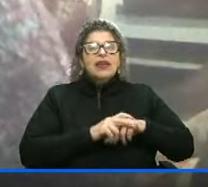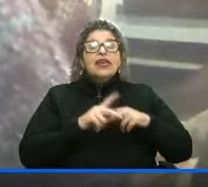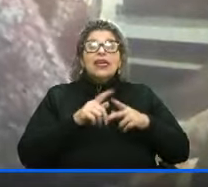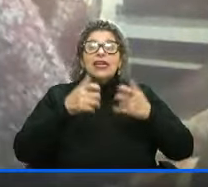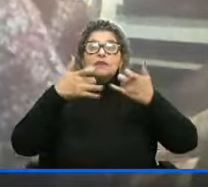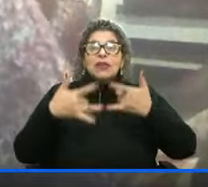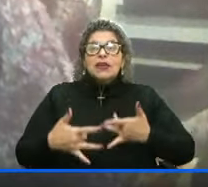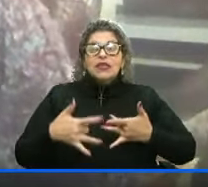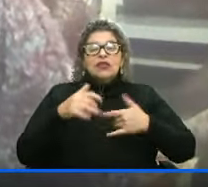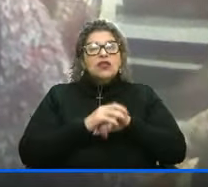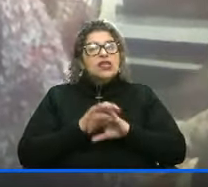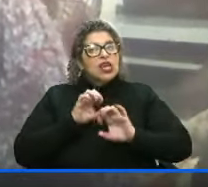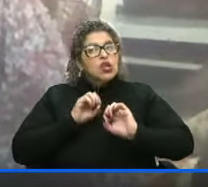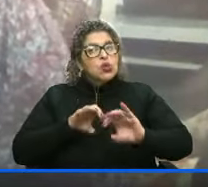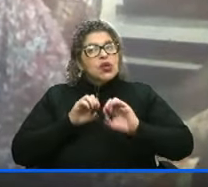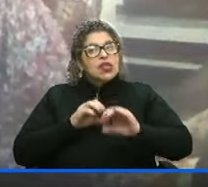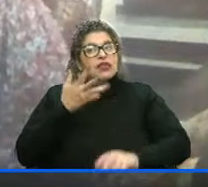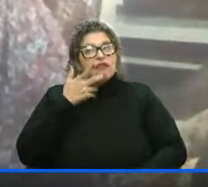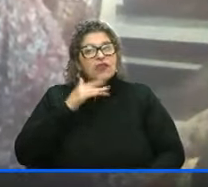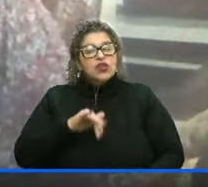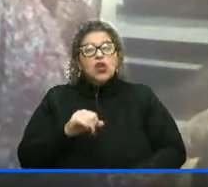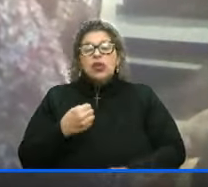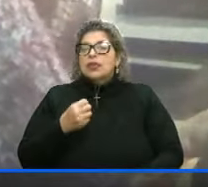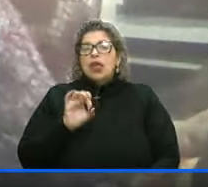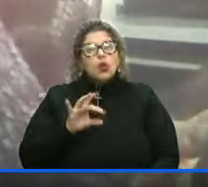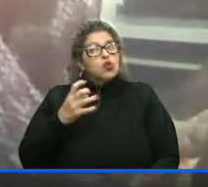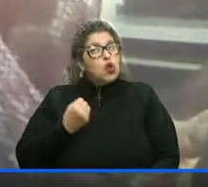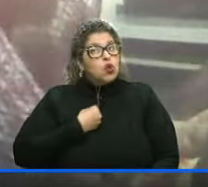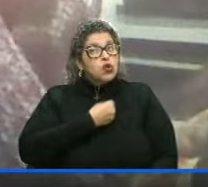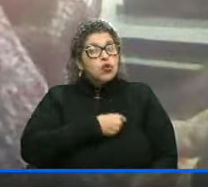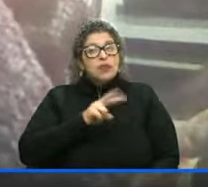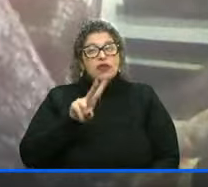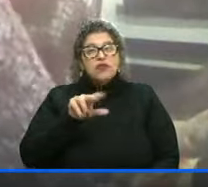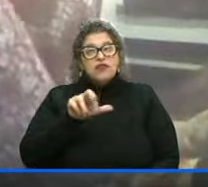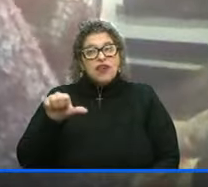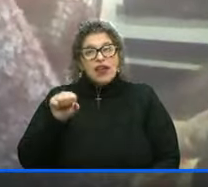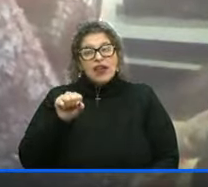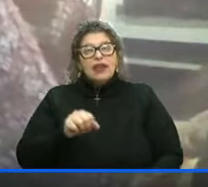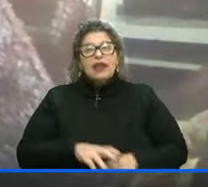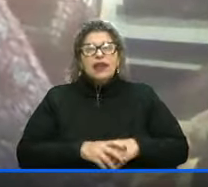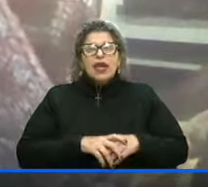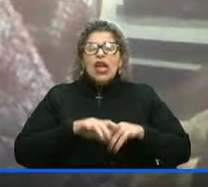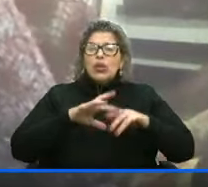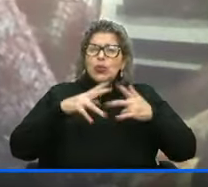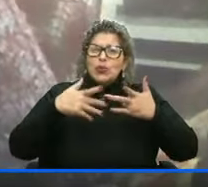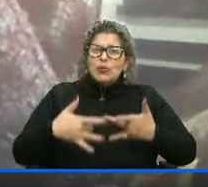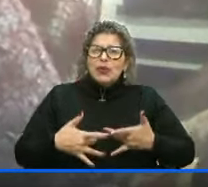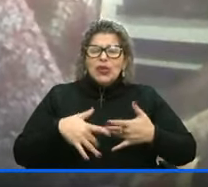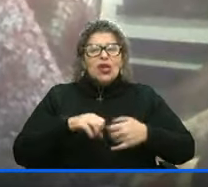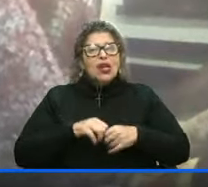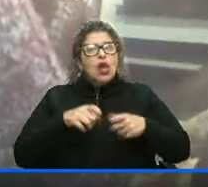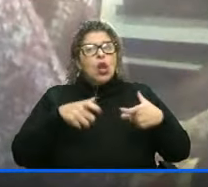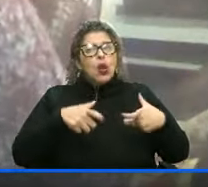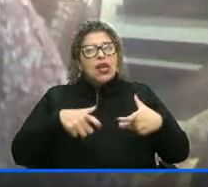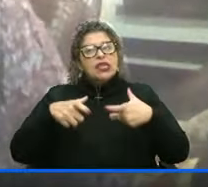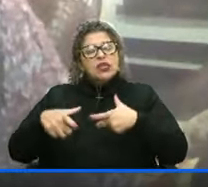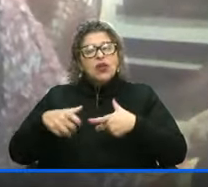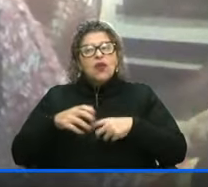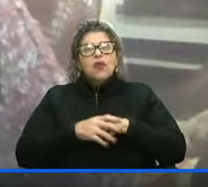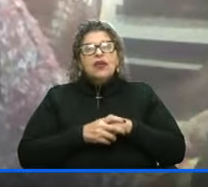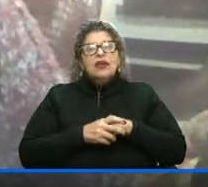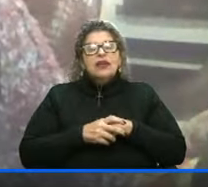traz muitos elementos, não é só o número de vagas necessário, inclusive a estratificação social, a localização nas